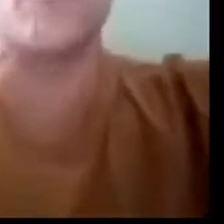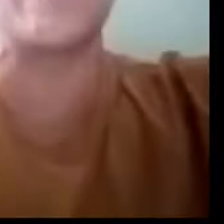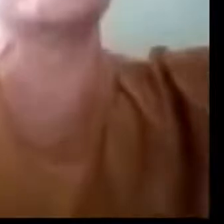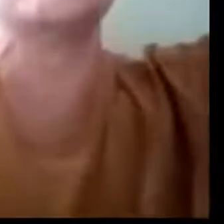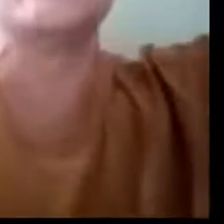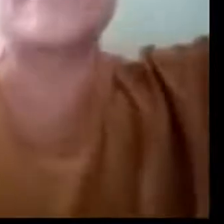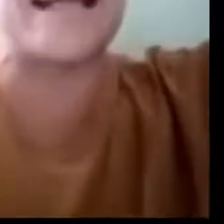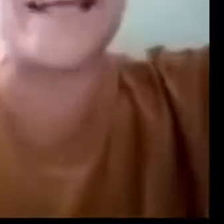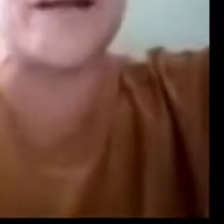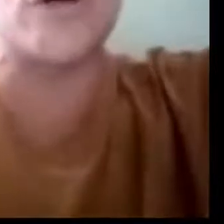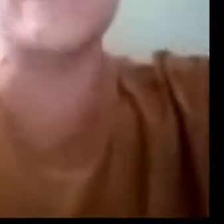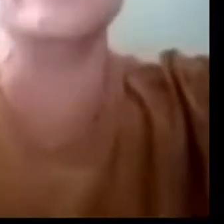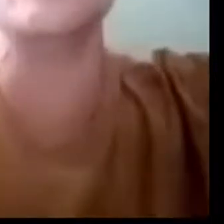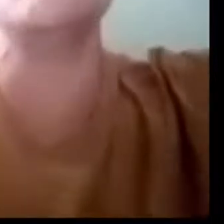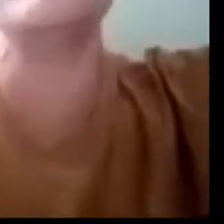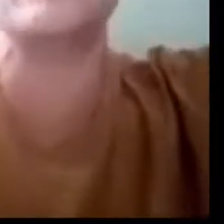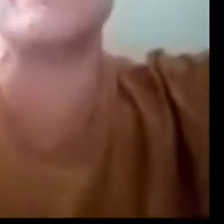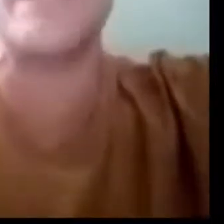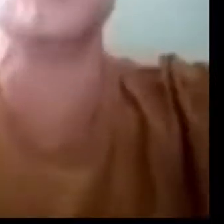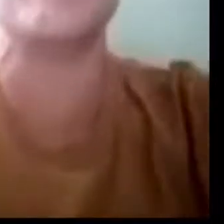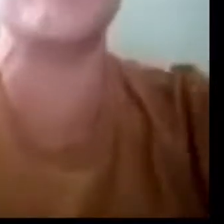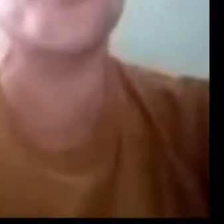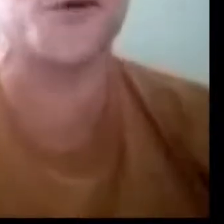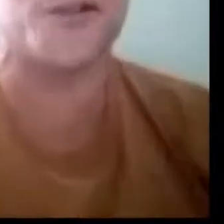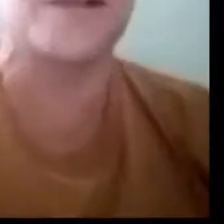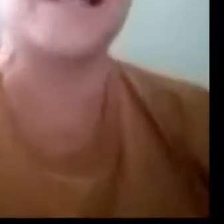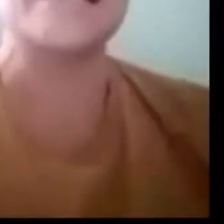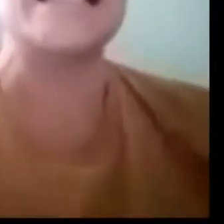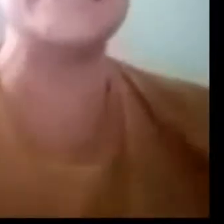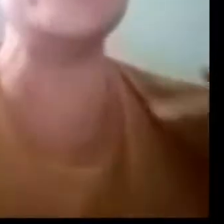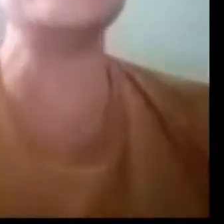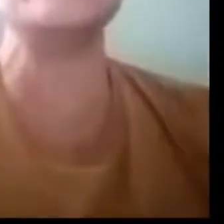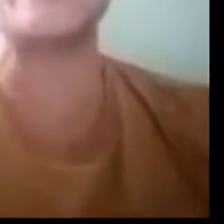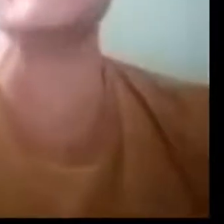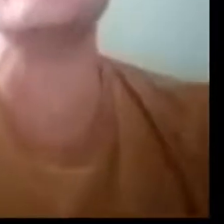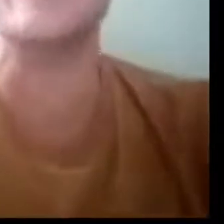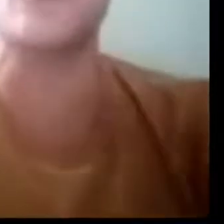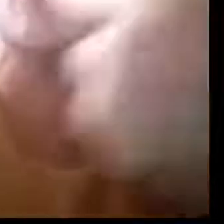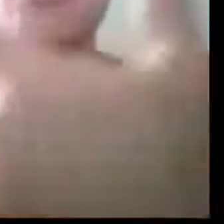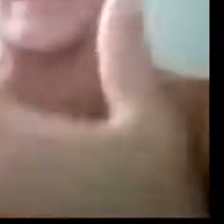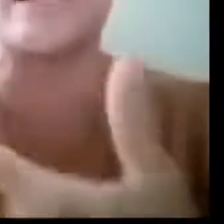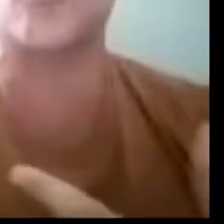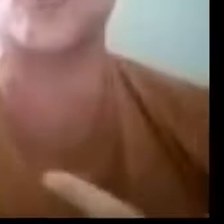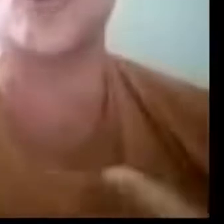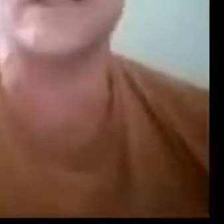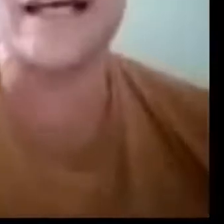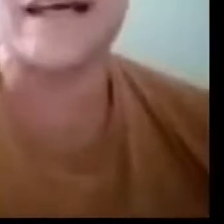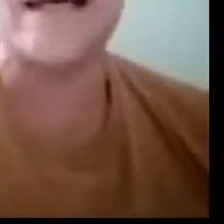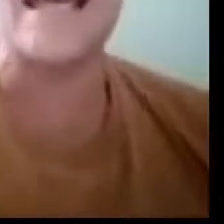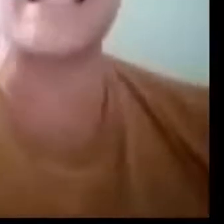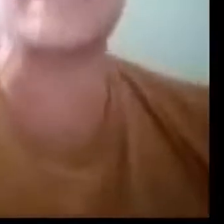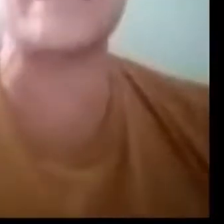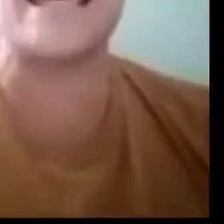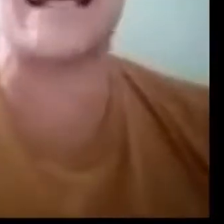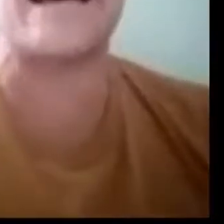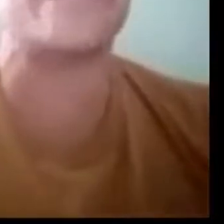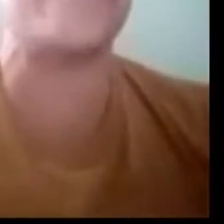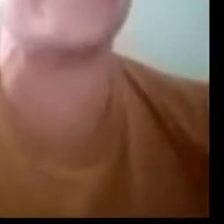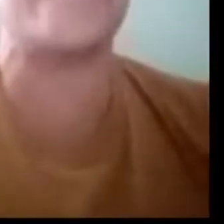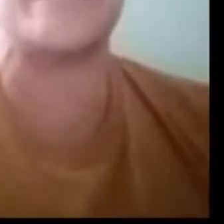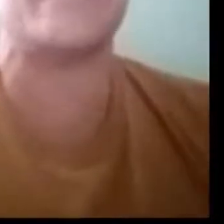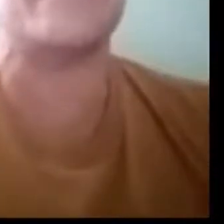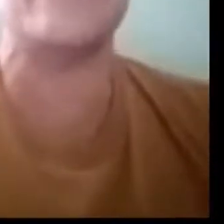de uma categoria, de um estamento para outro. E essa lógica toda, ela